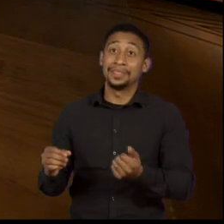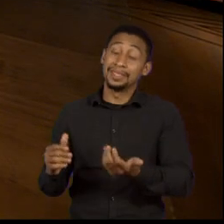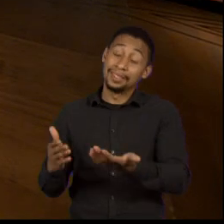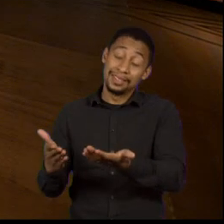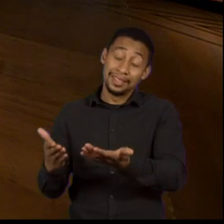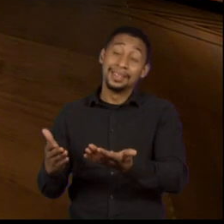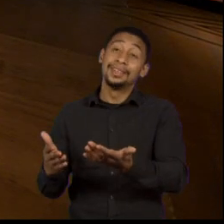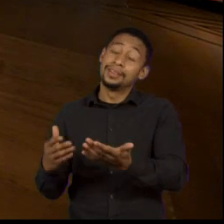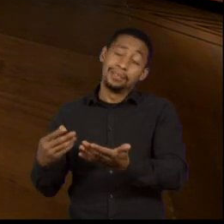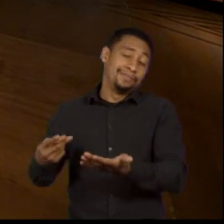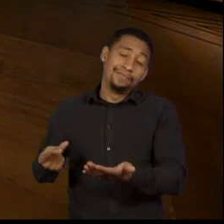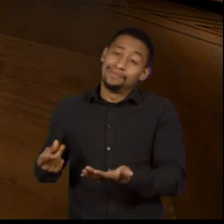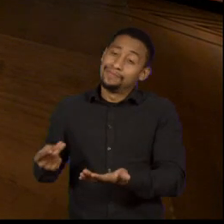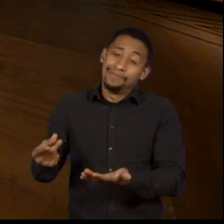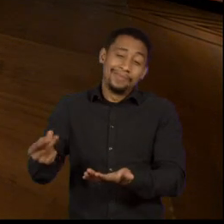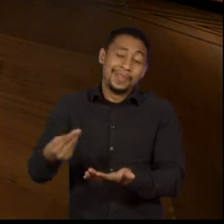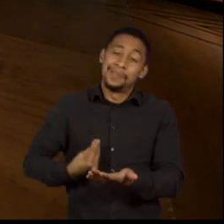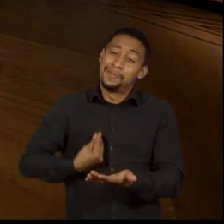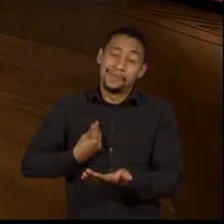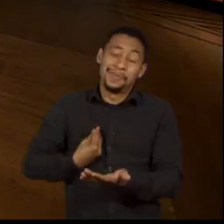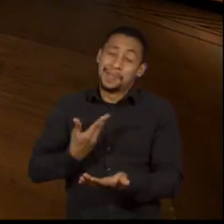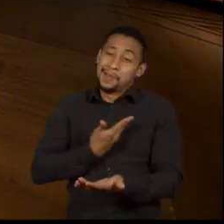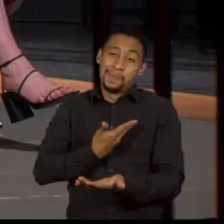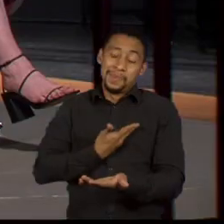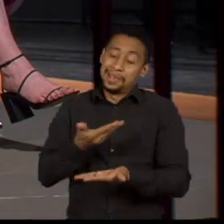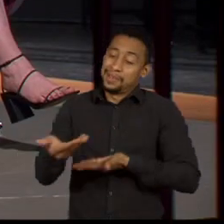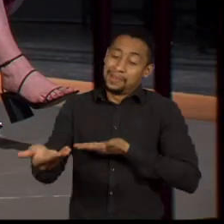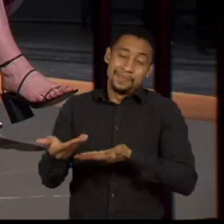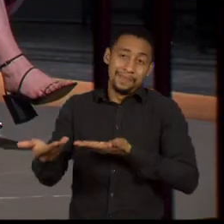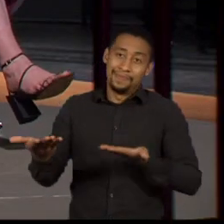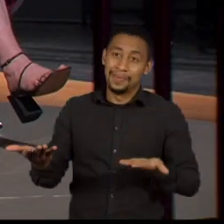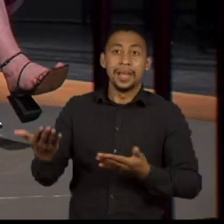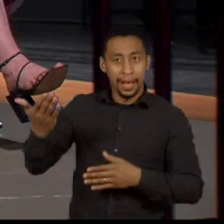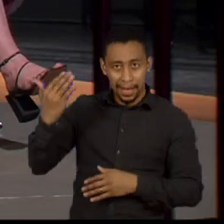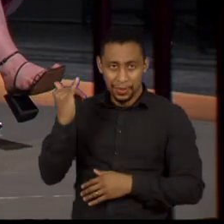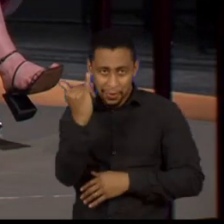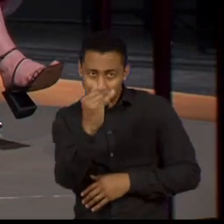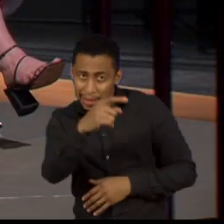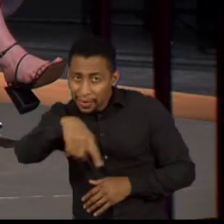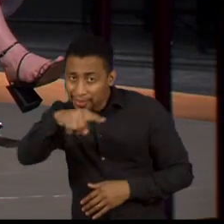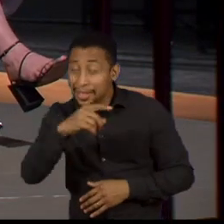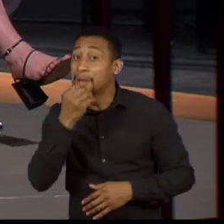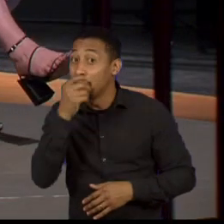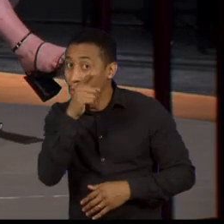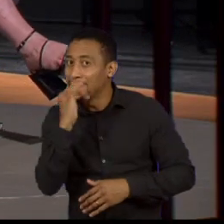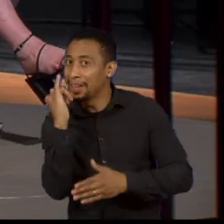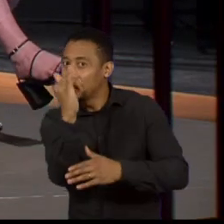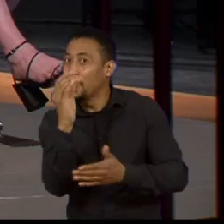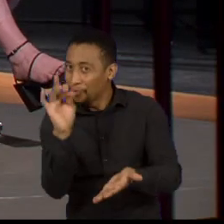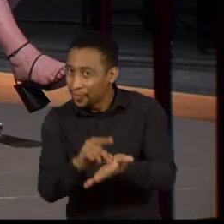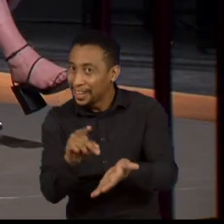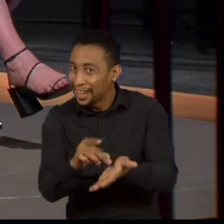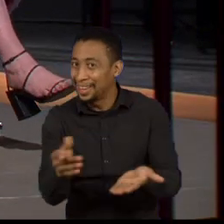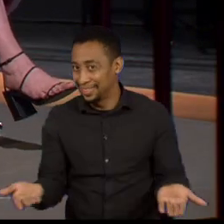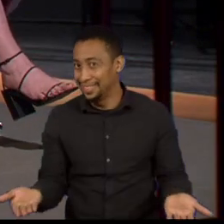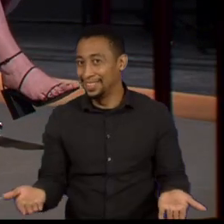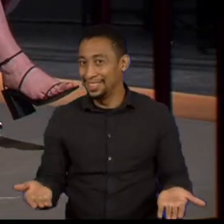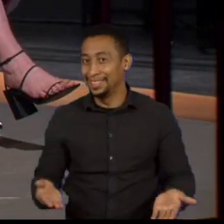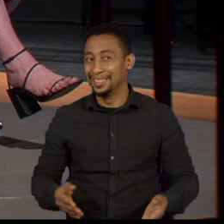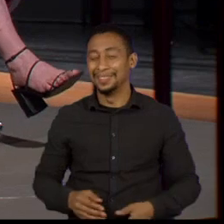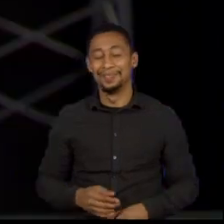E aí é para sempre, né? A amizade dele, o que ele falou. Eu já tinha falado antes, né? Que bom que ele confirmou.